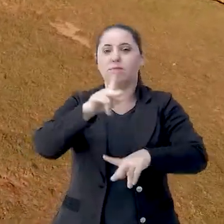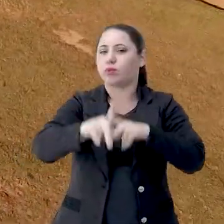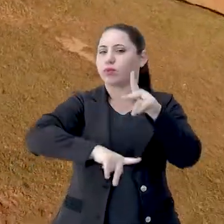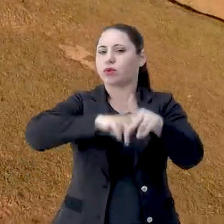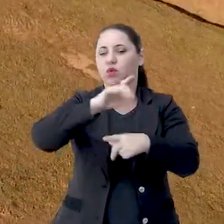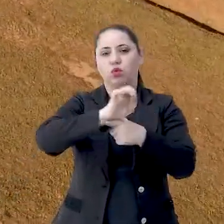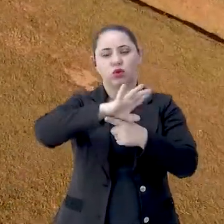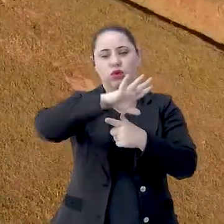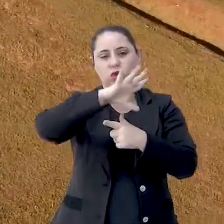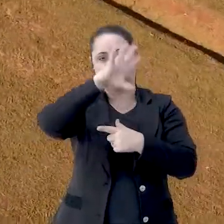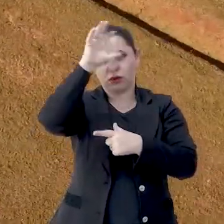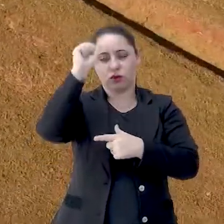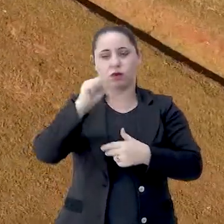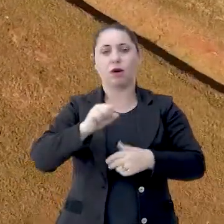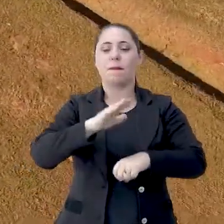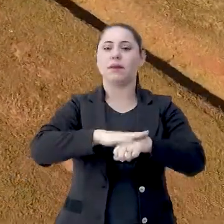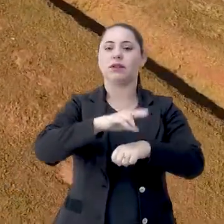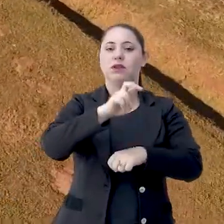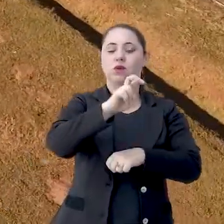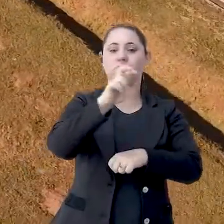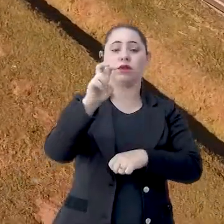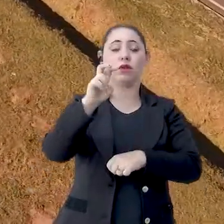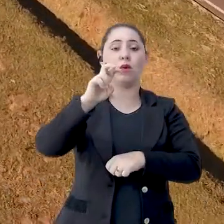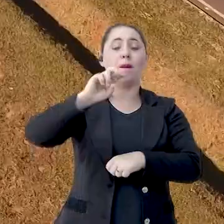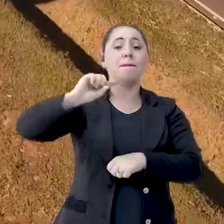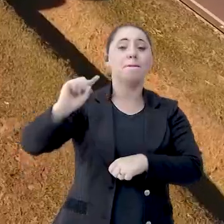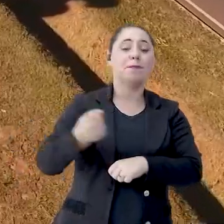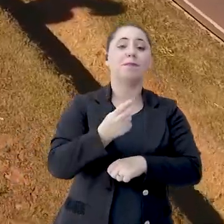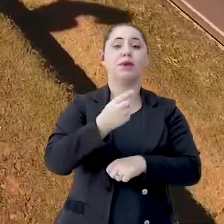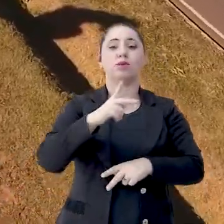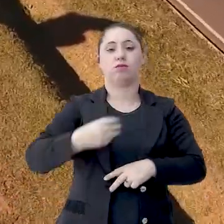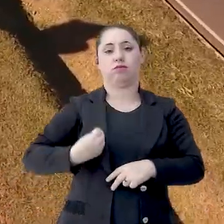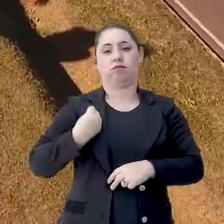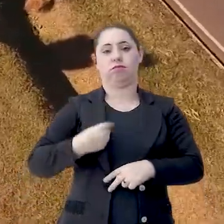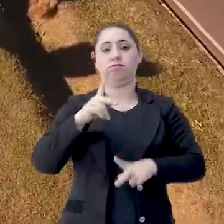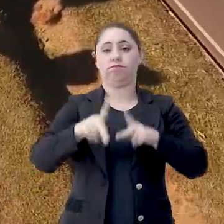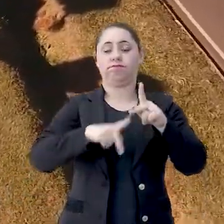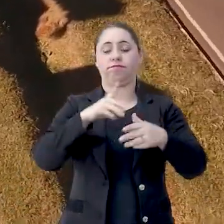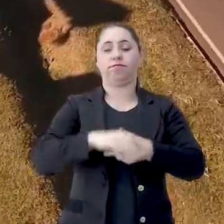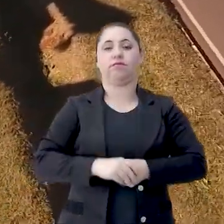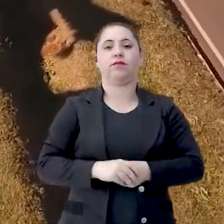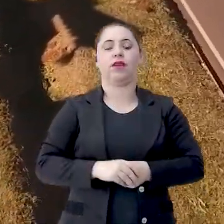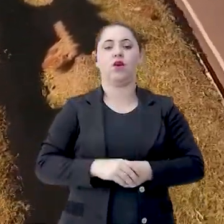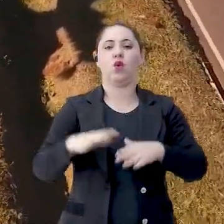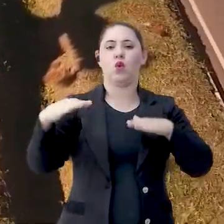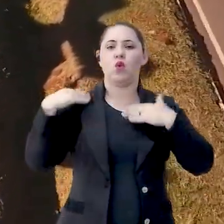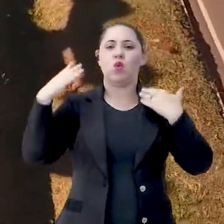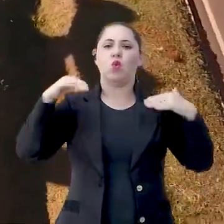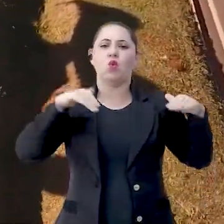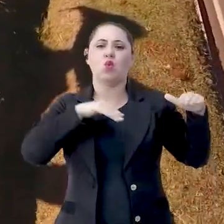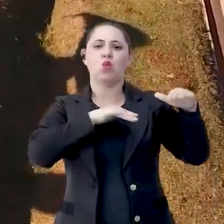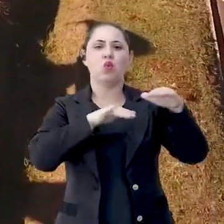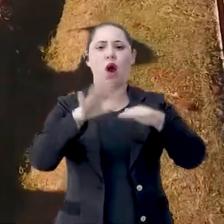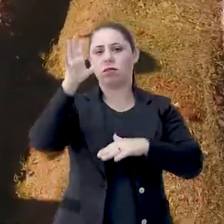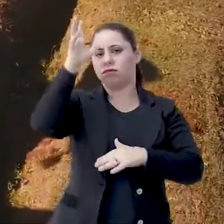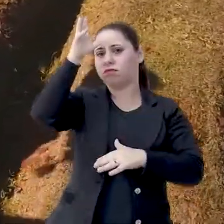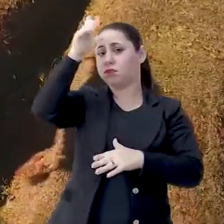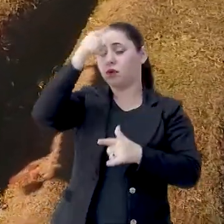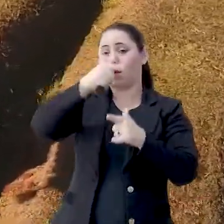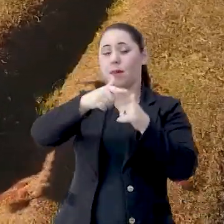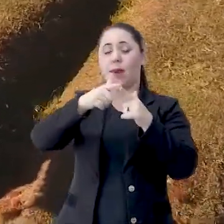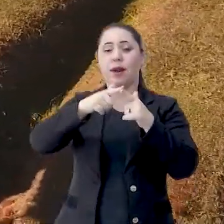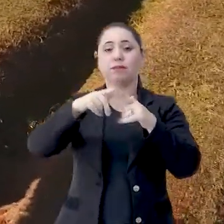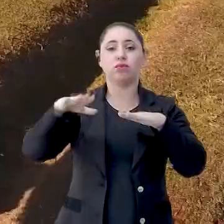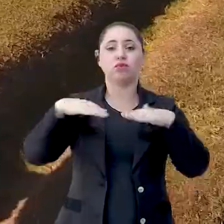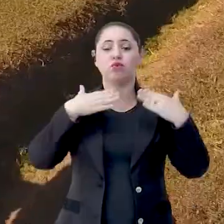o município arrecadou mais de 200 milhões de reais, representando um aumento de 25% comparado à